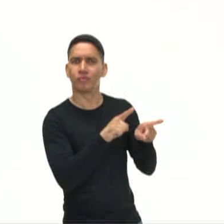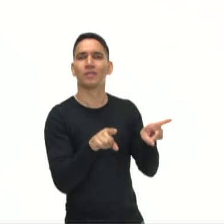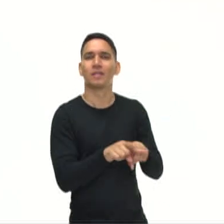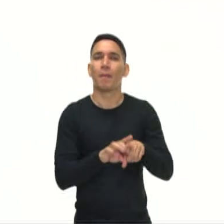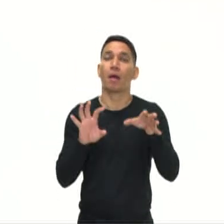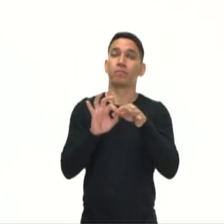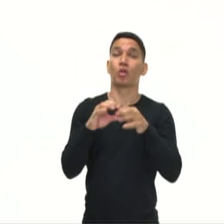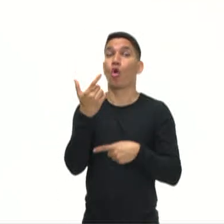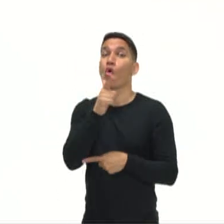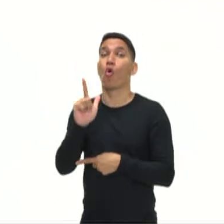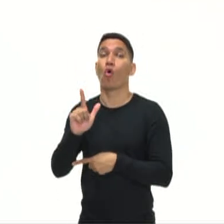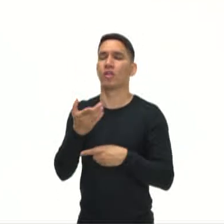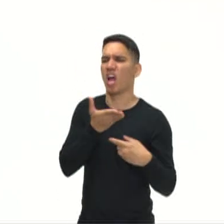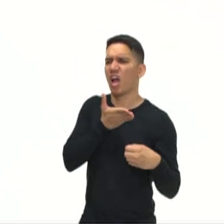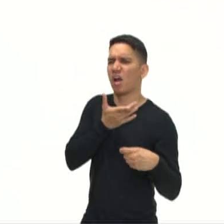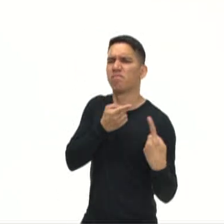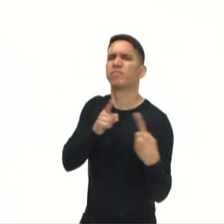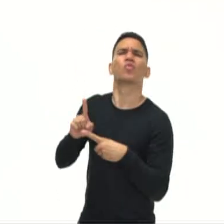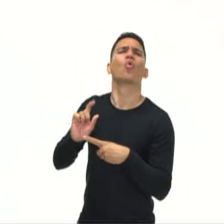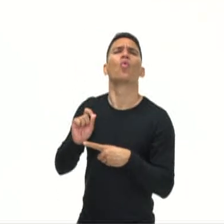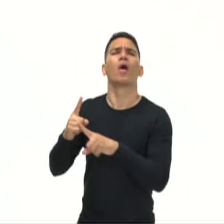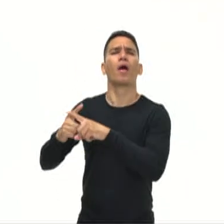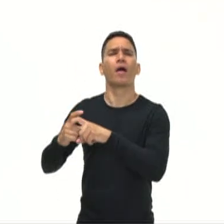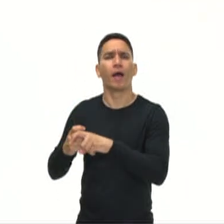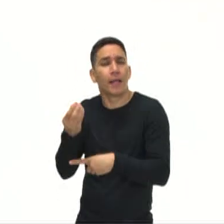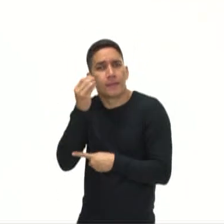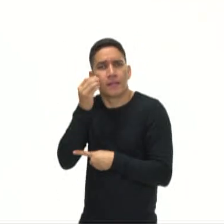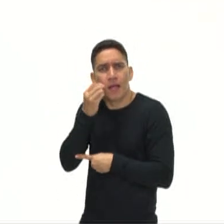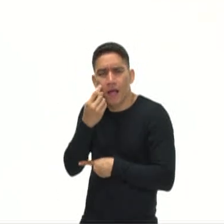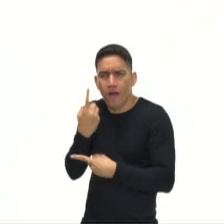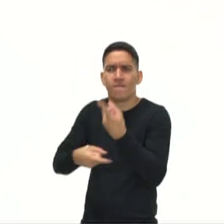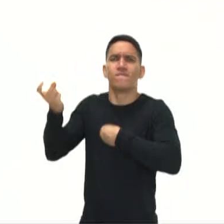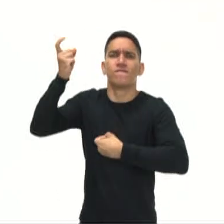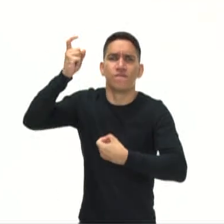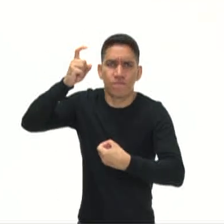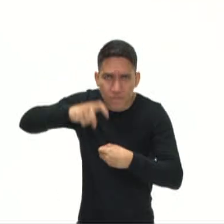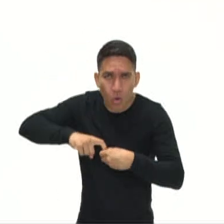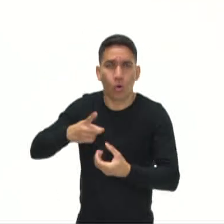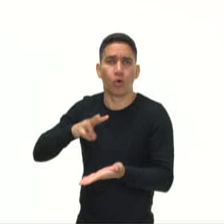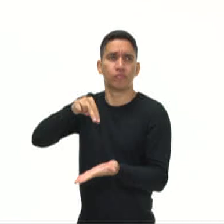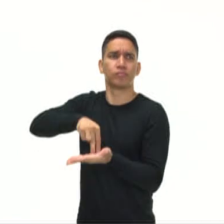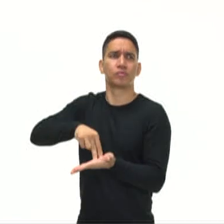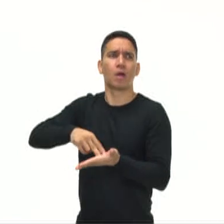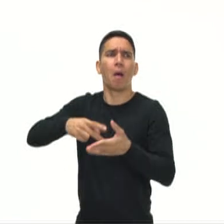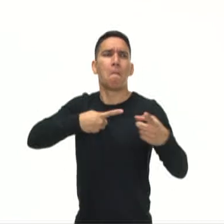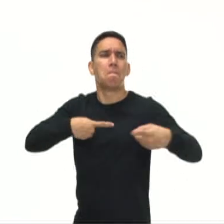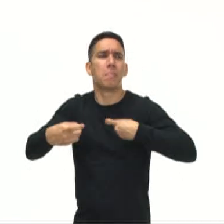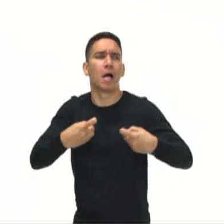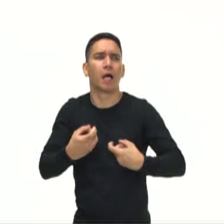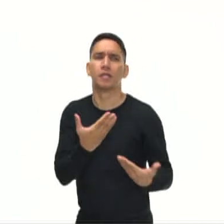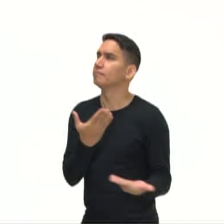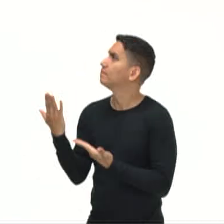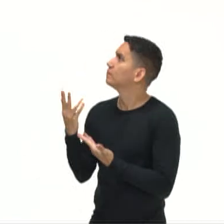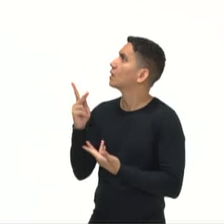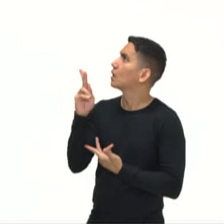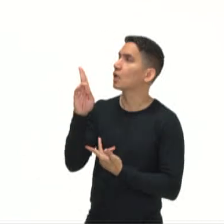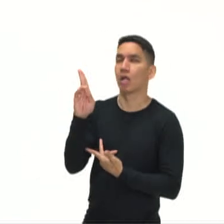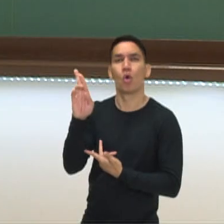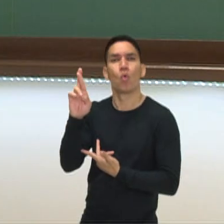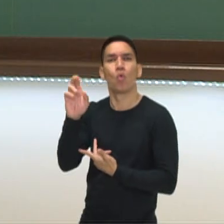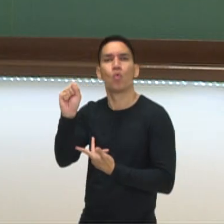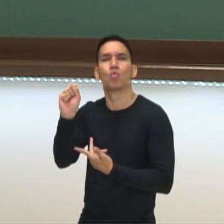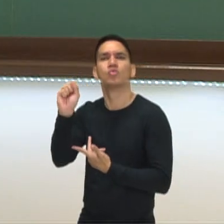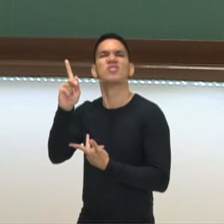ofensiva nazista foi para tentar reestabelecer a sua vantagem na guerra, foi a Batalha de Kursk, em 1943. Essa foi a